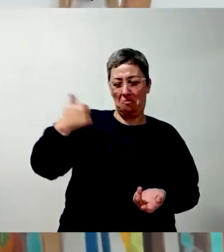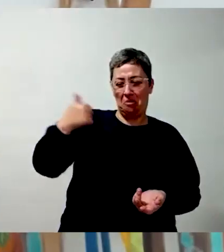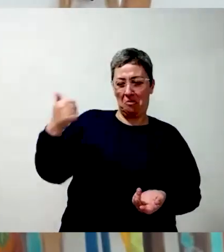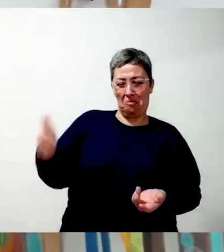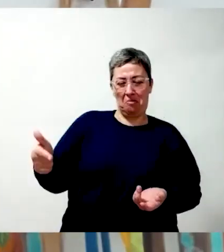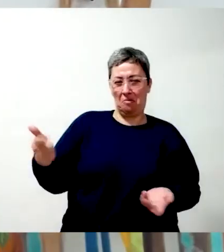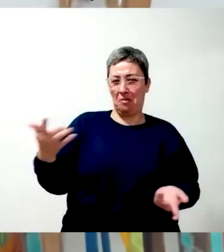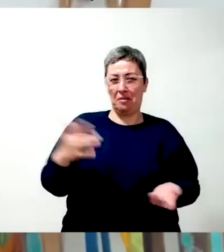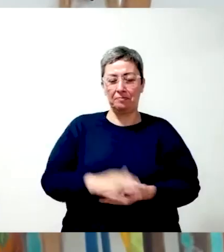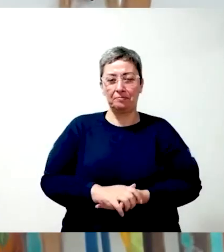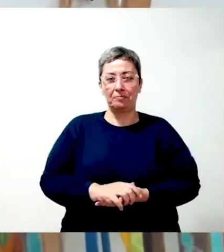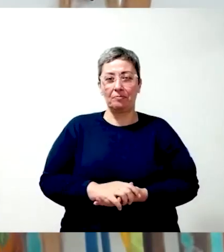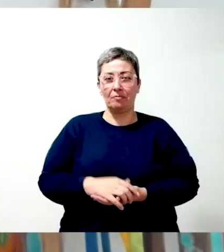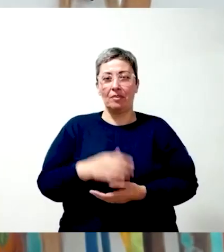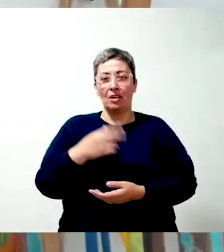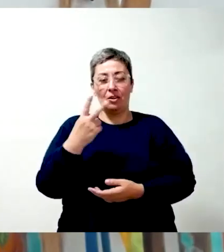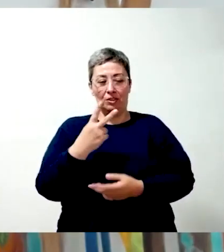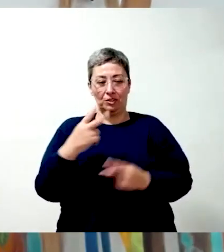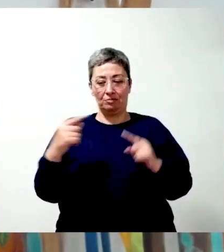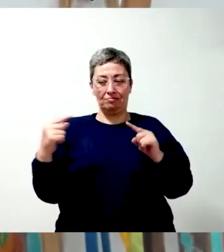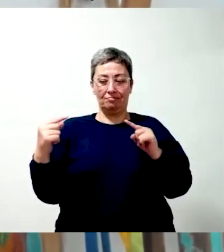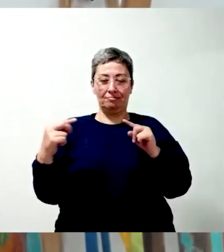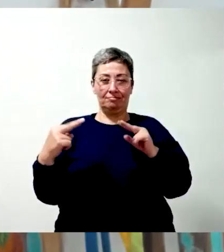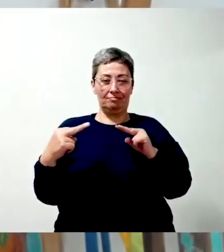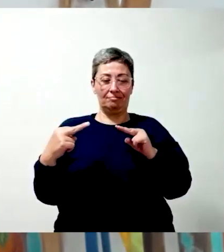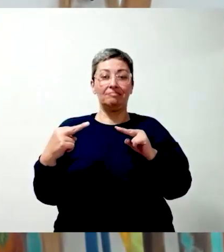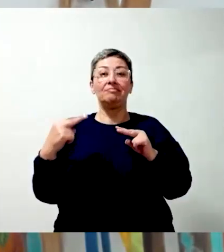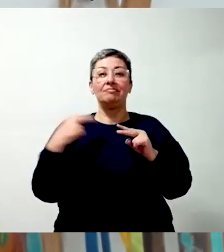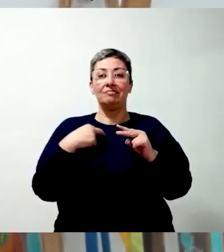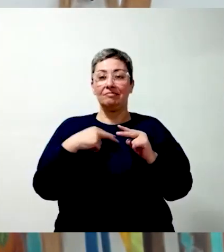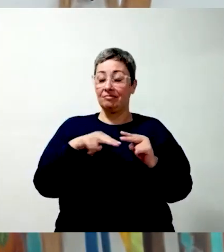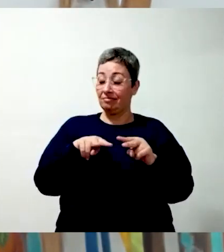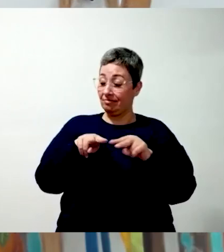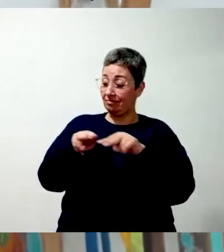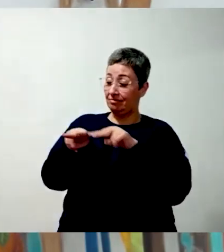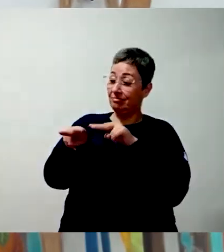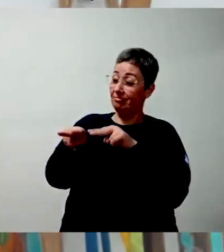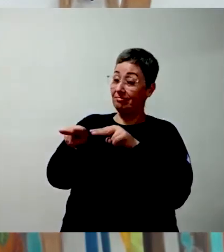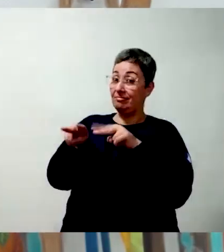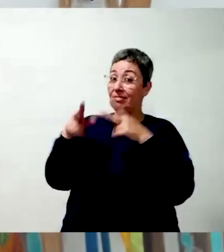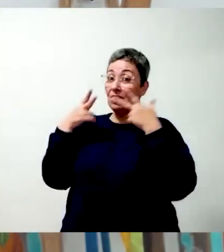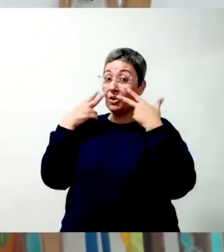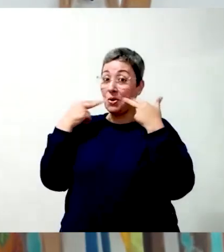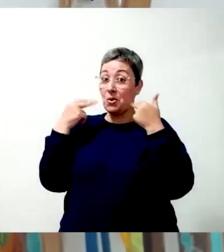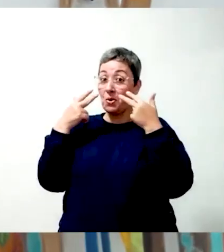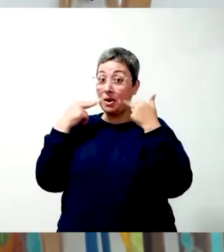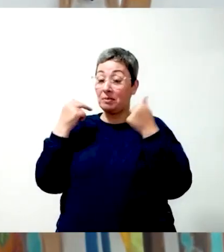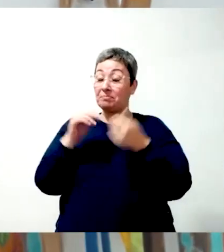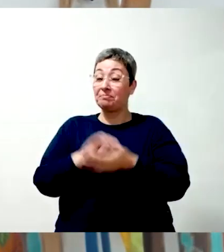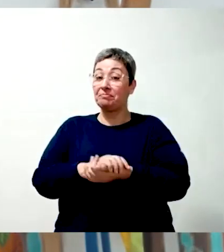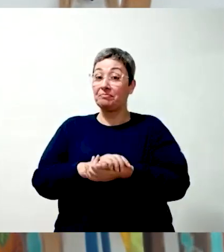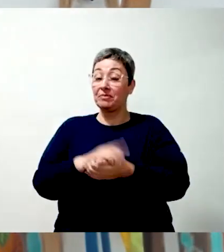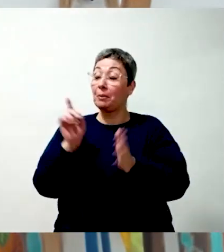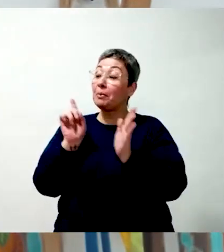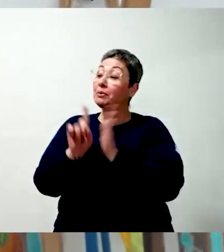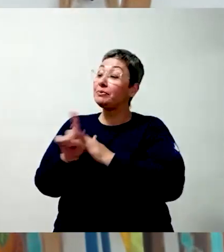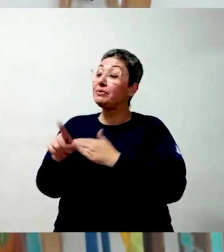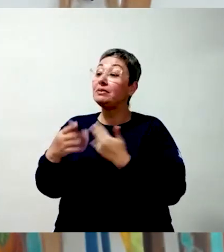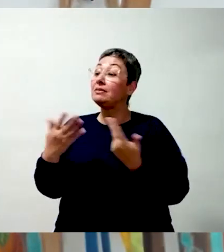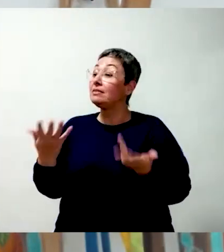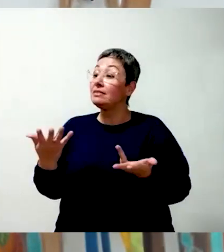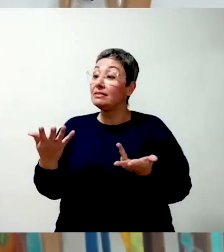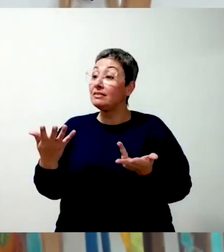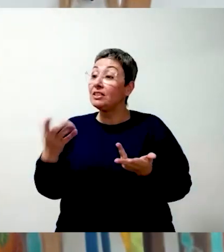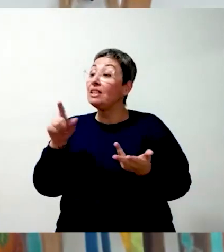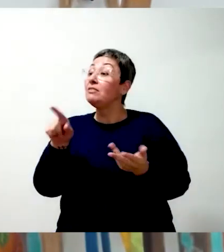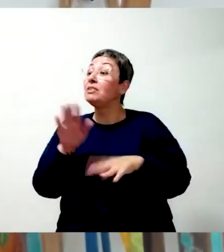caro companheiro. E os dois se olharam e olharam para o jovem estudante indígena,